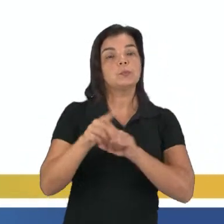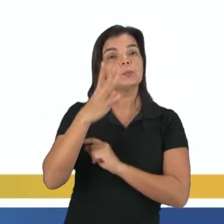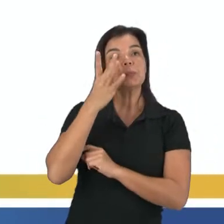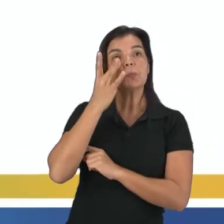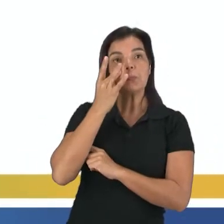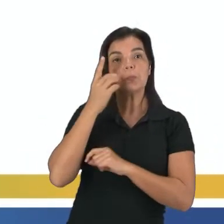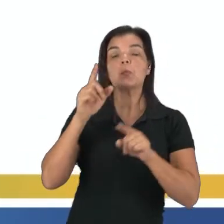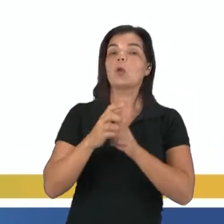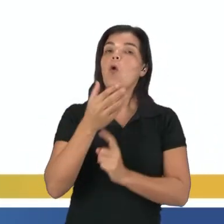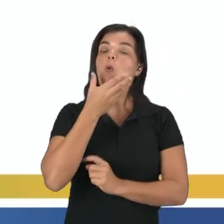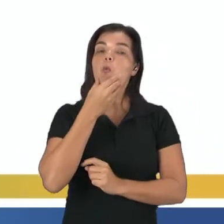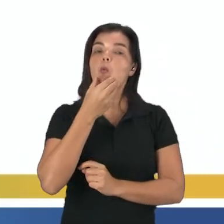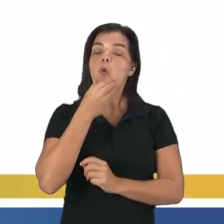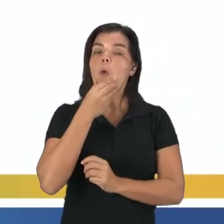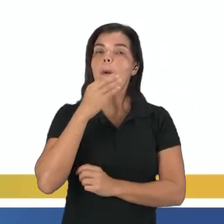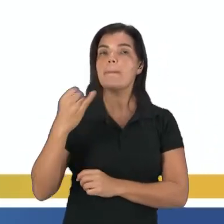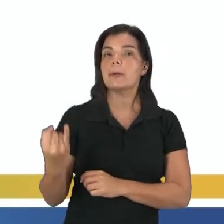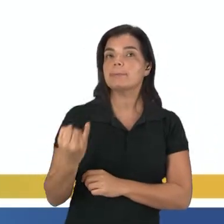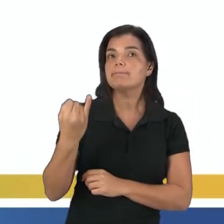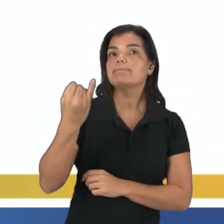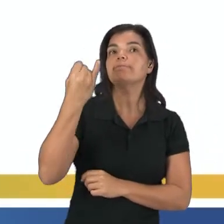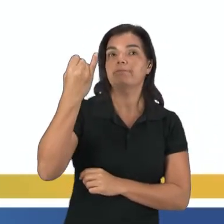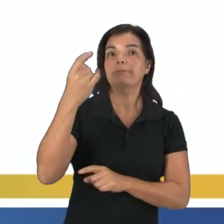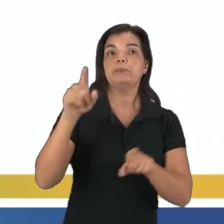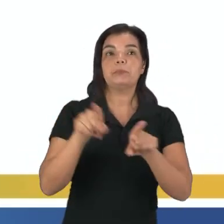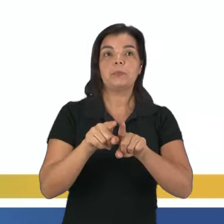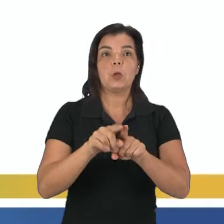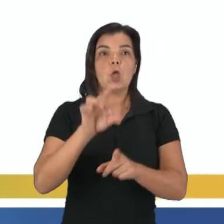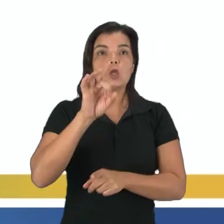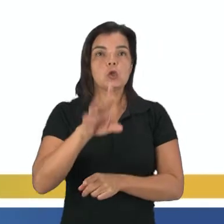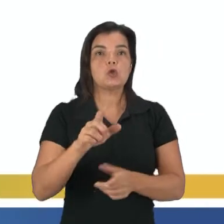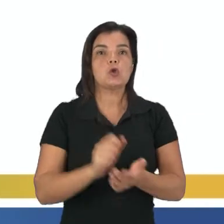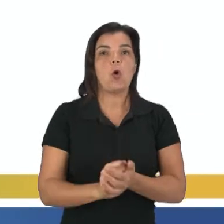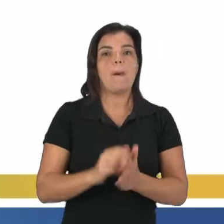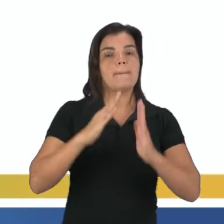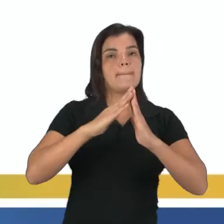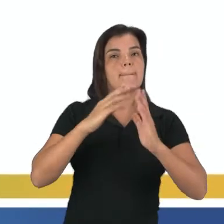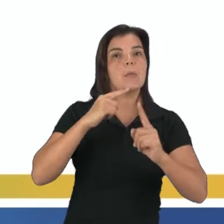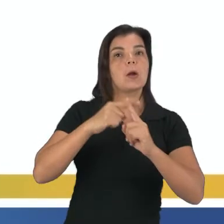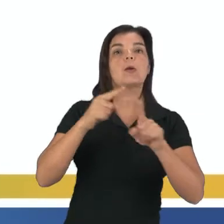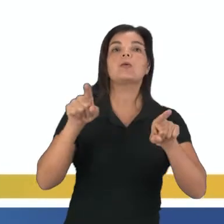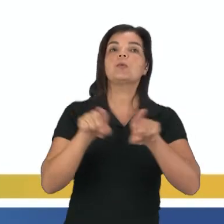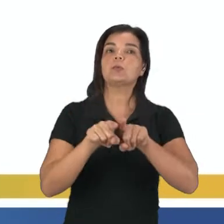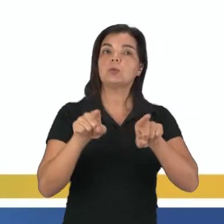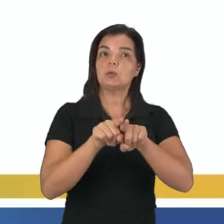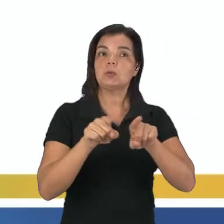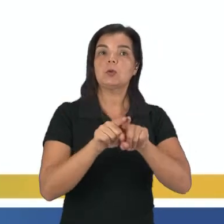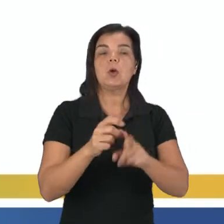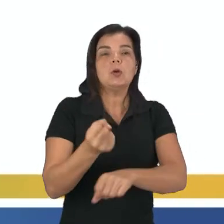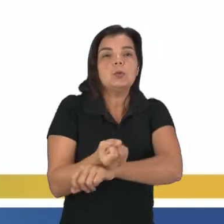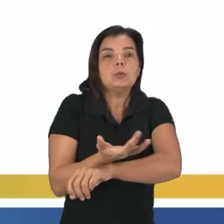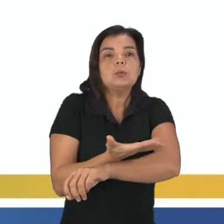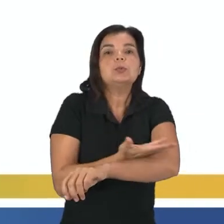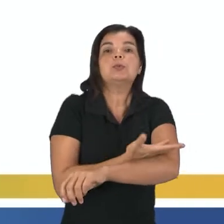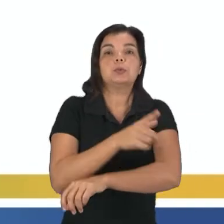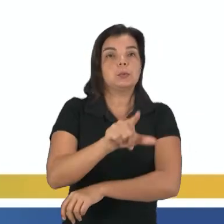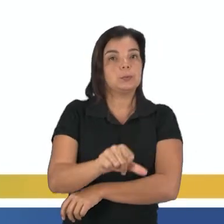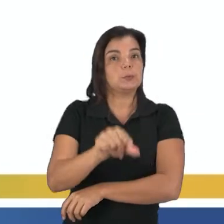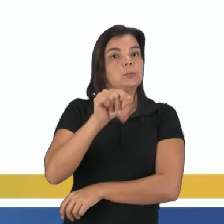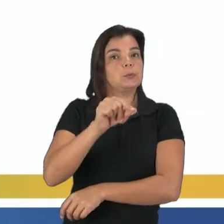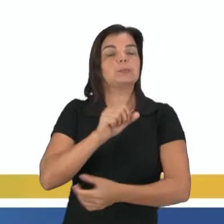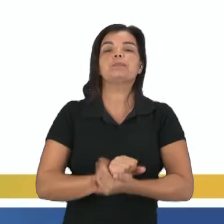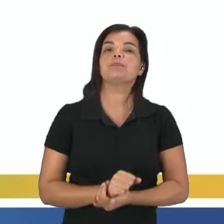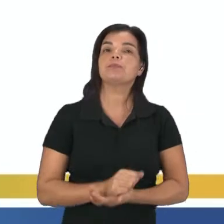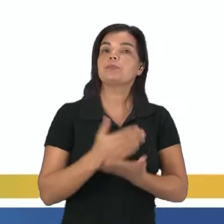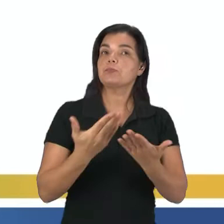posição central e passa a ser regido não somente pela Igreja, mas também por suas emoções e